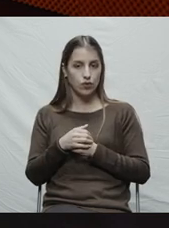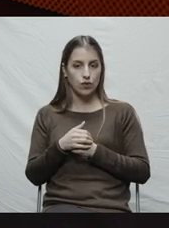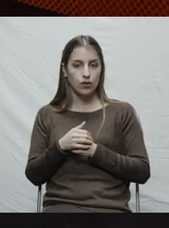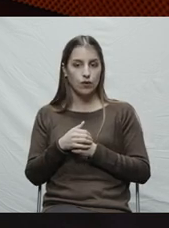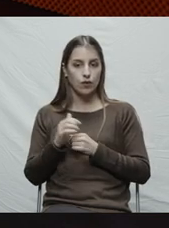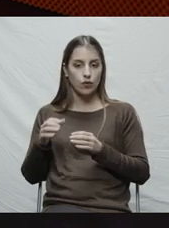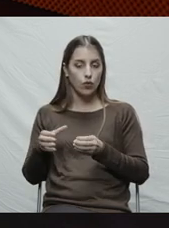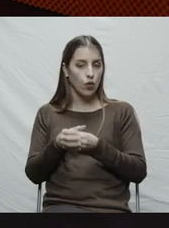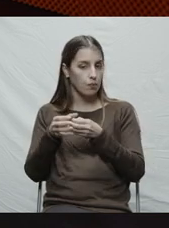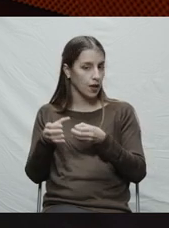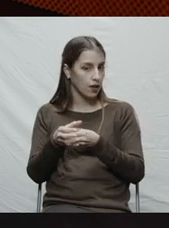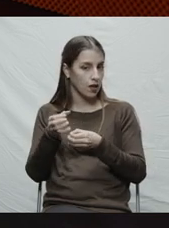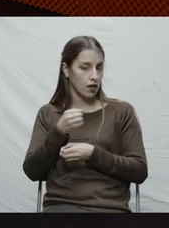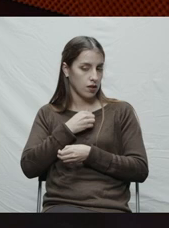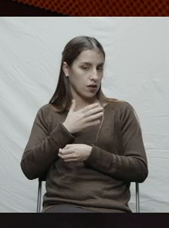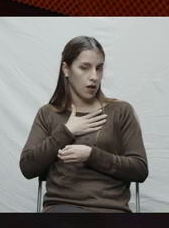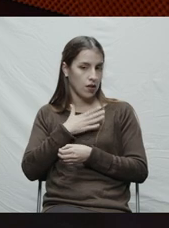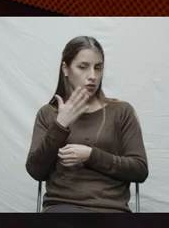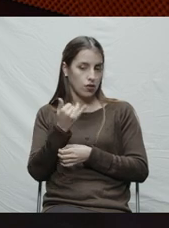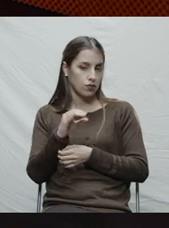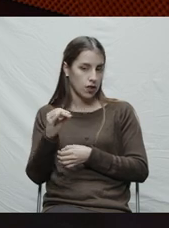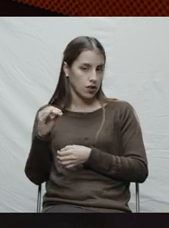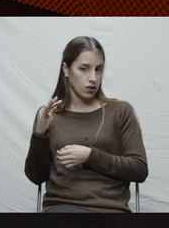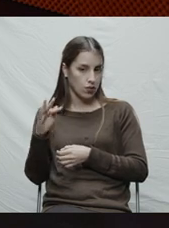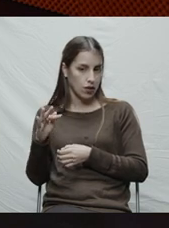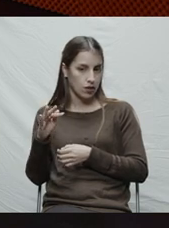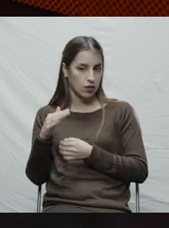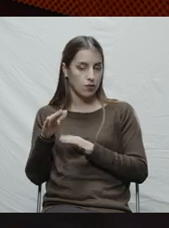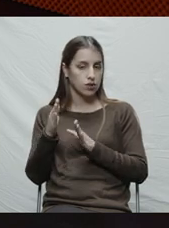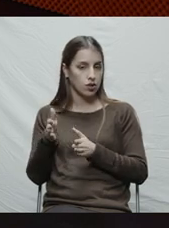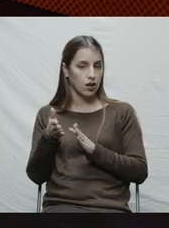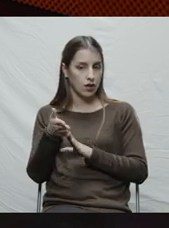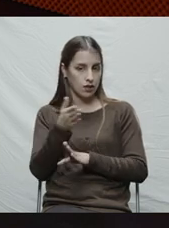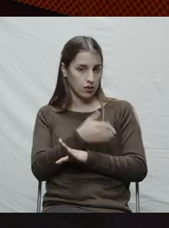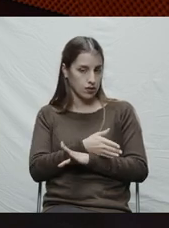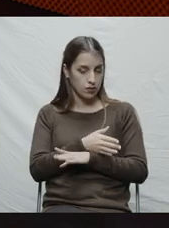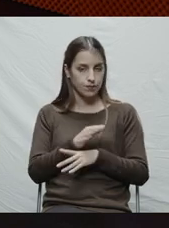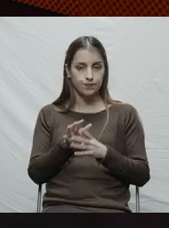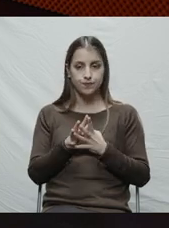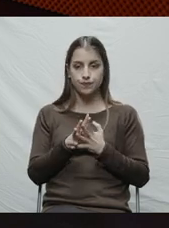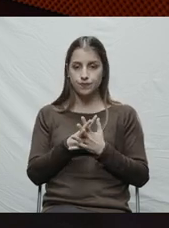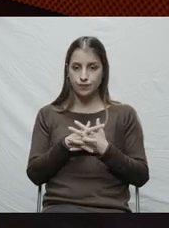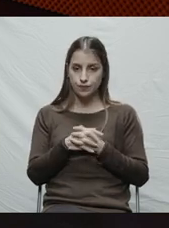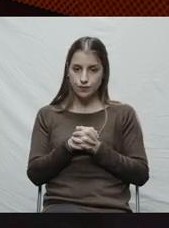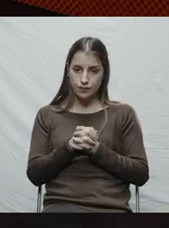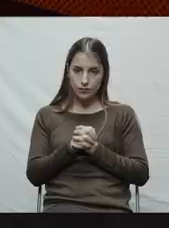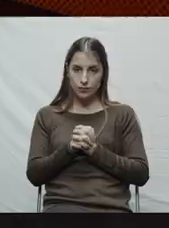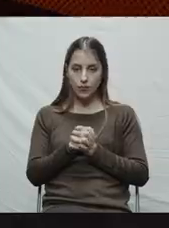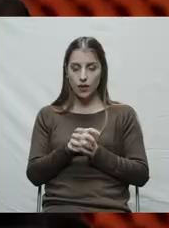mas não sei. Será, é uma entidade, se calhar, em 2004. Portanto, já é mas já existia antes. Já existia antes, mas